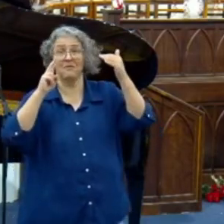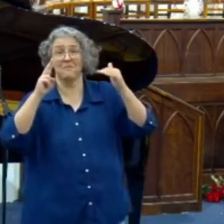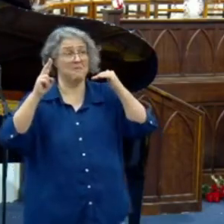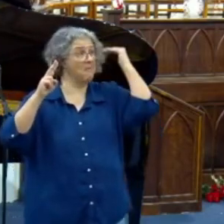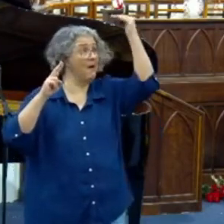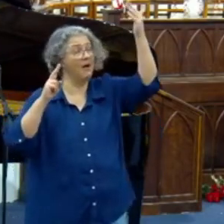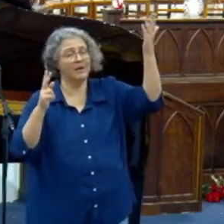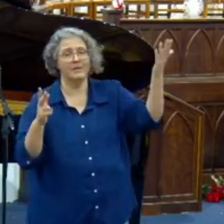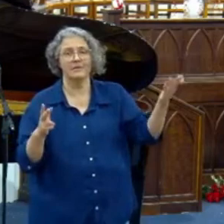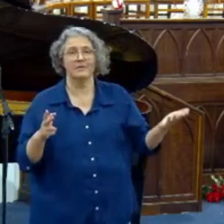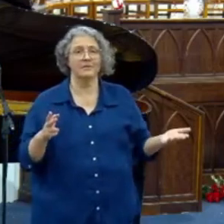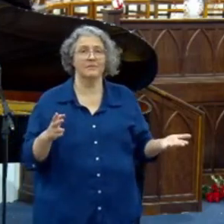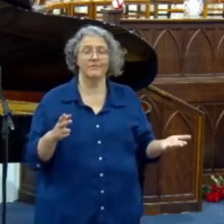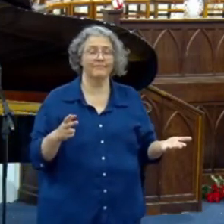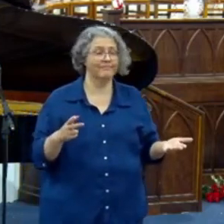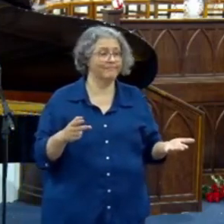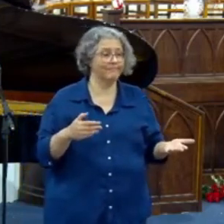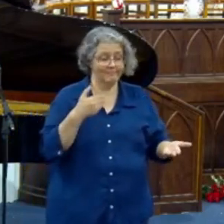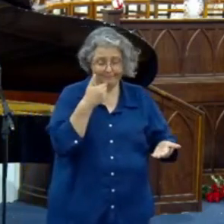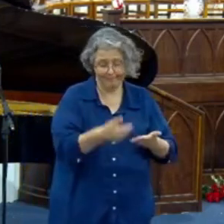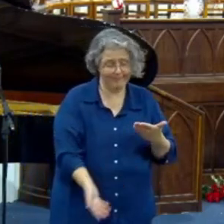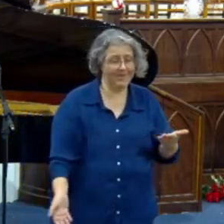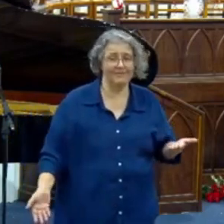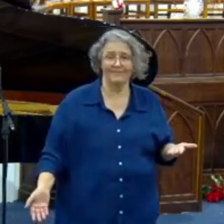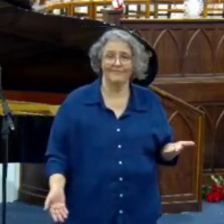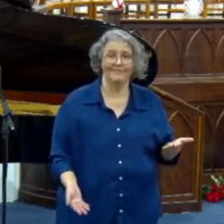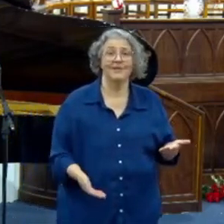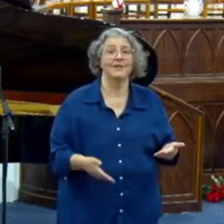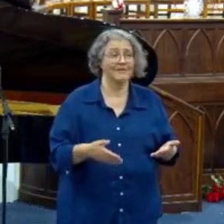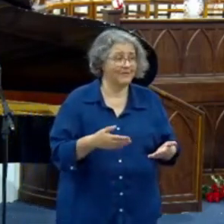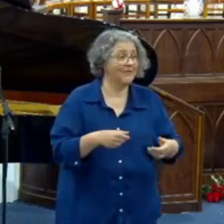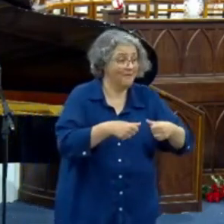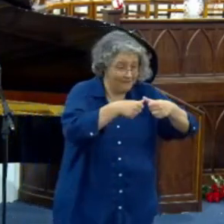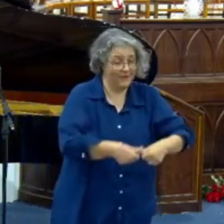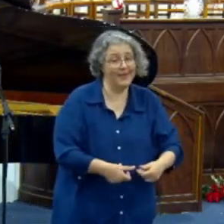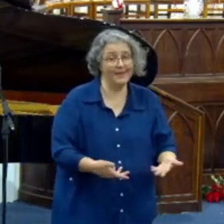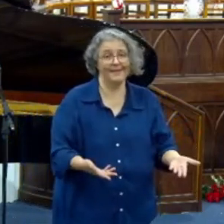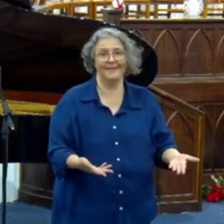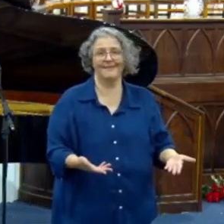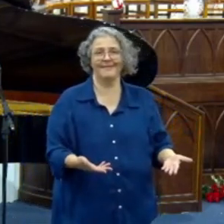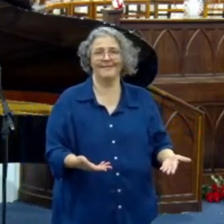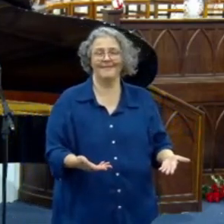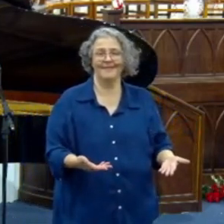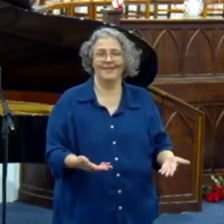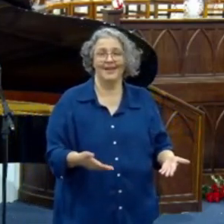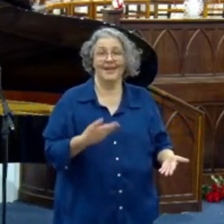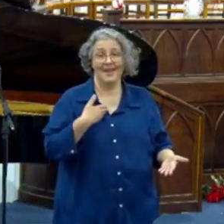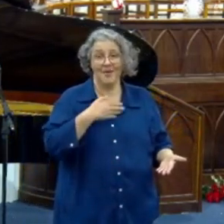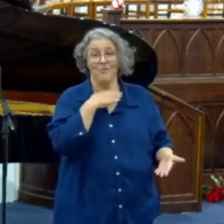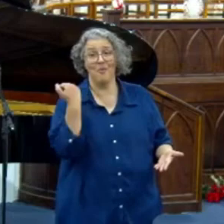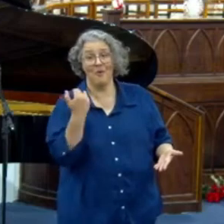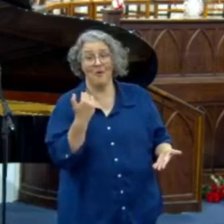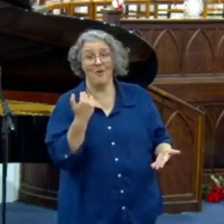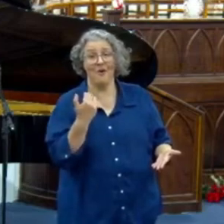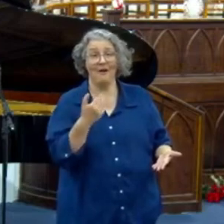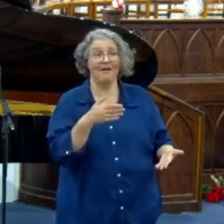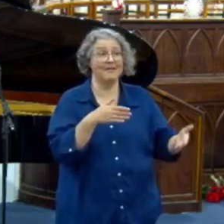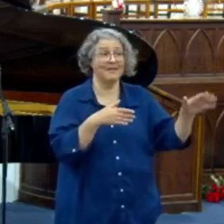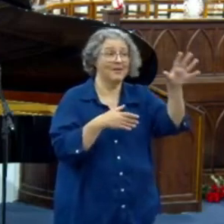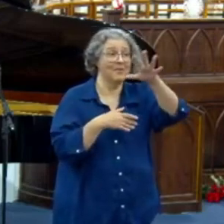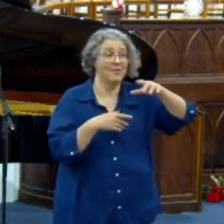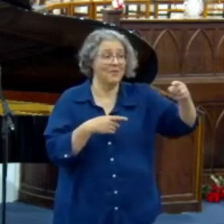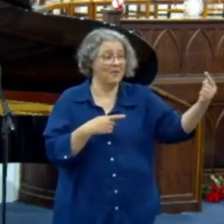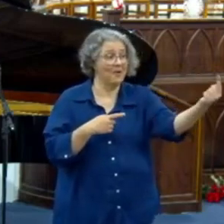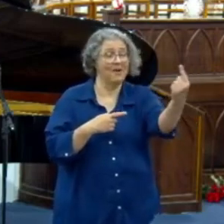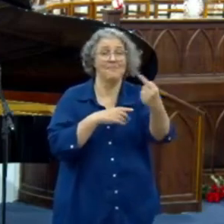vão passar, precisam passar, são perecíveis, vão ficar. Só uma coisa nós vamos levar,